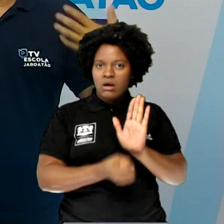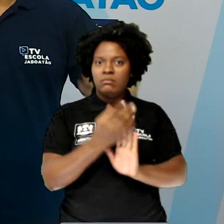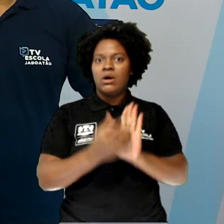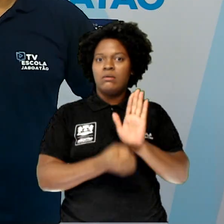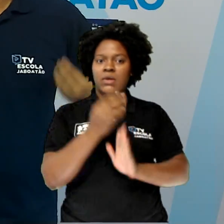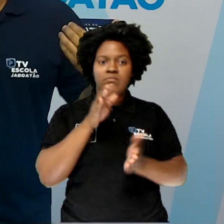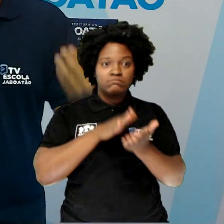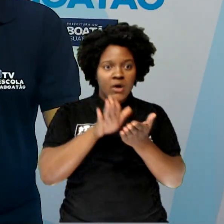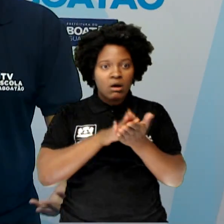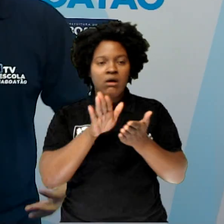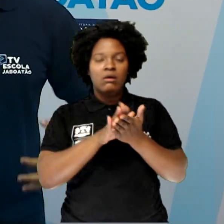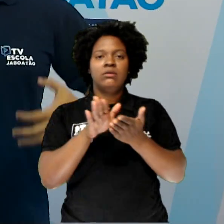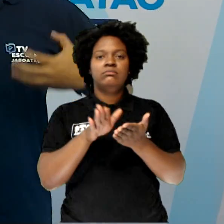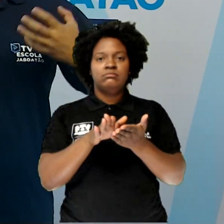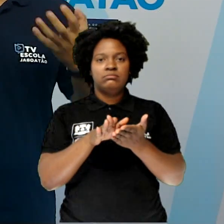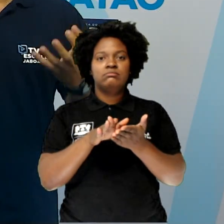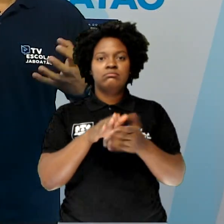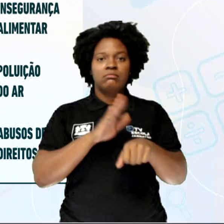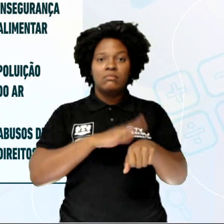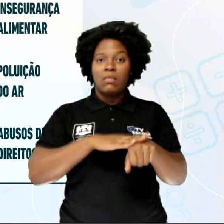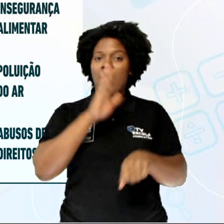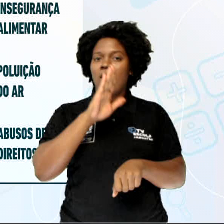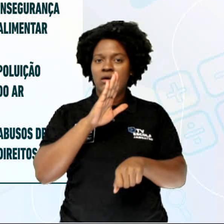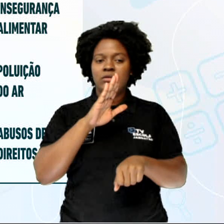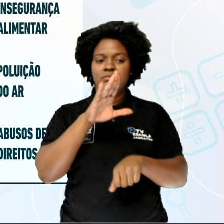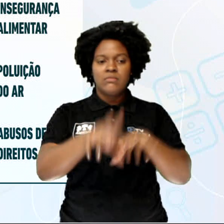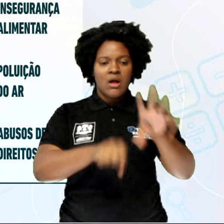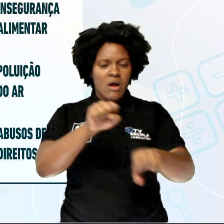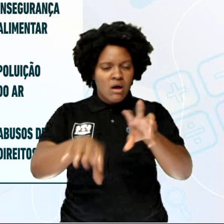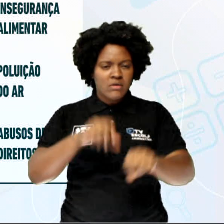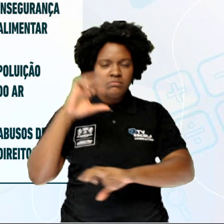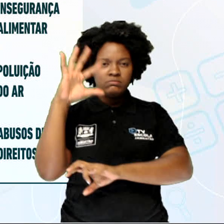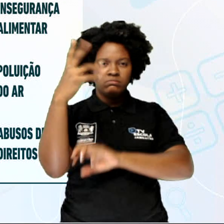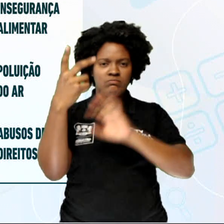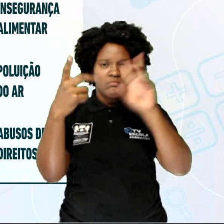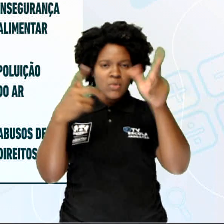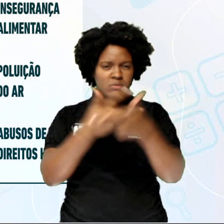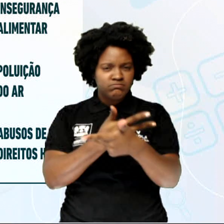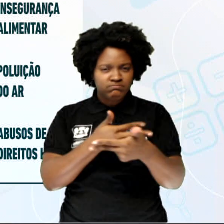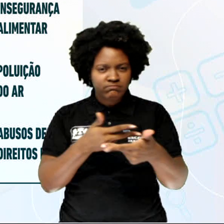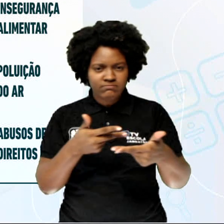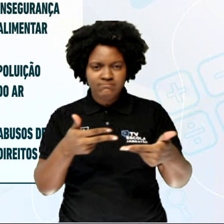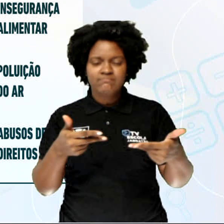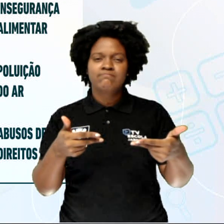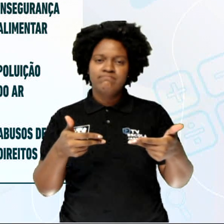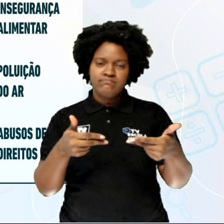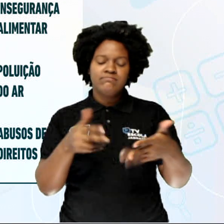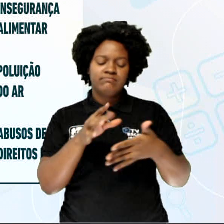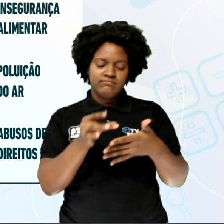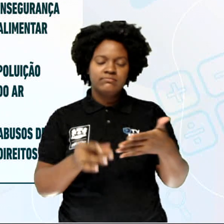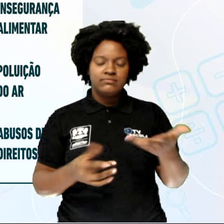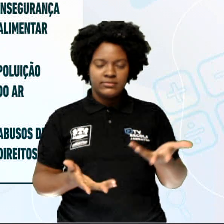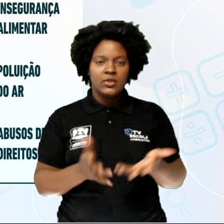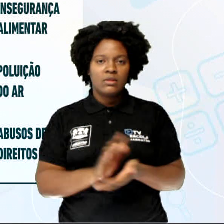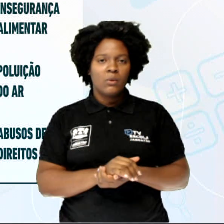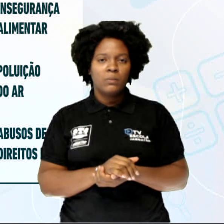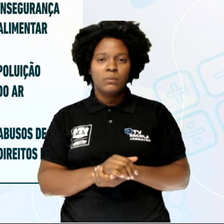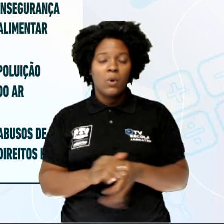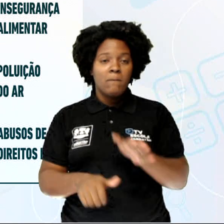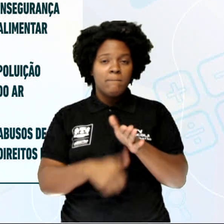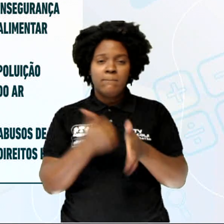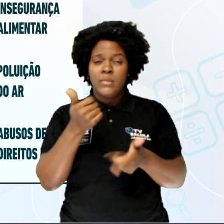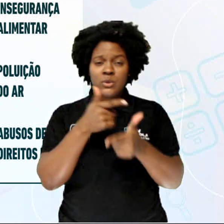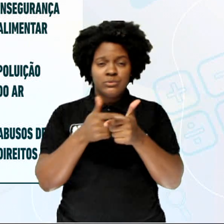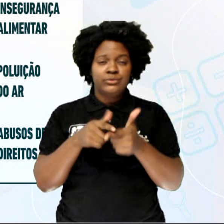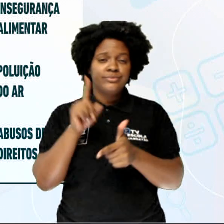mais consumimos, mais retiramos da natureza os recursos naturais. Então, o primeiro ponto